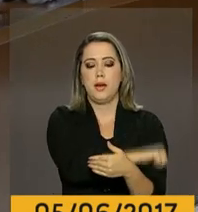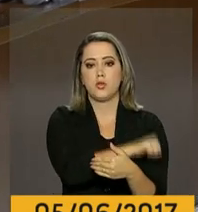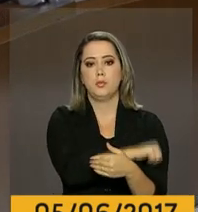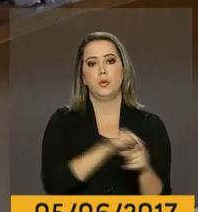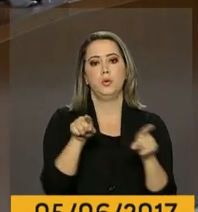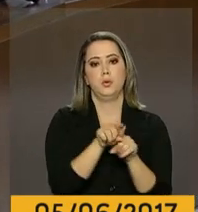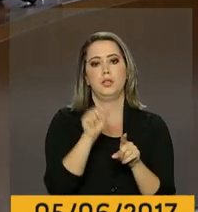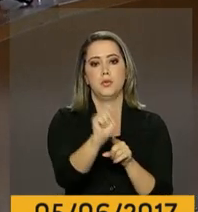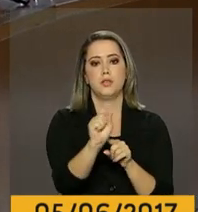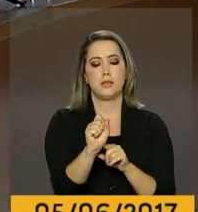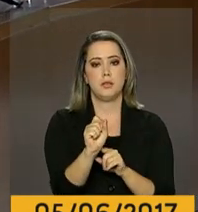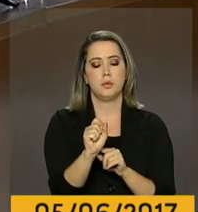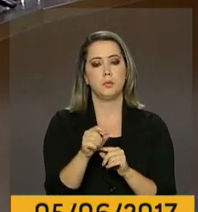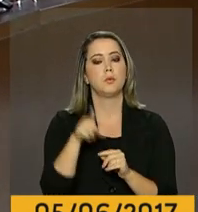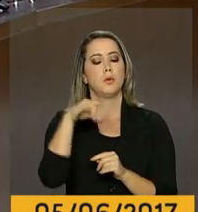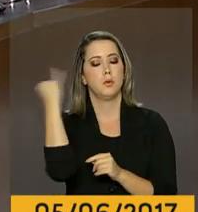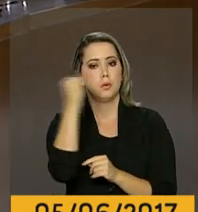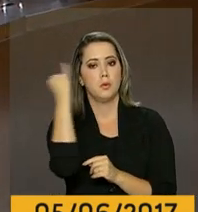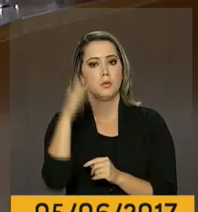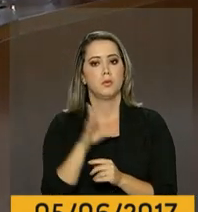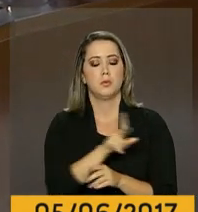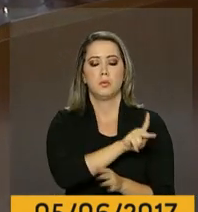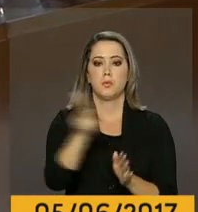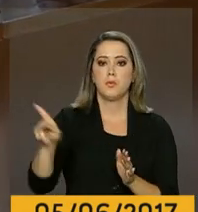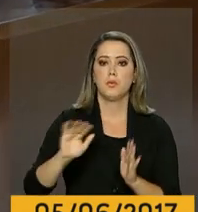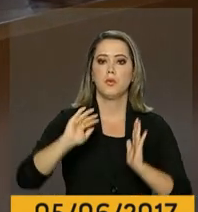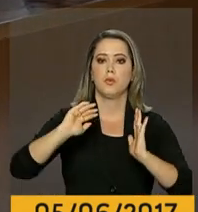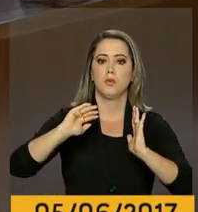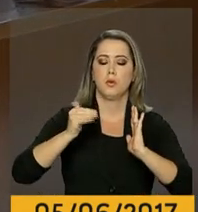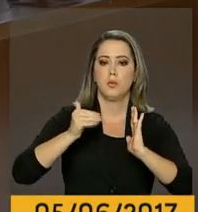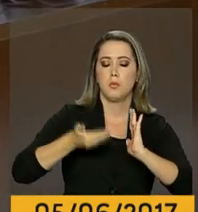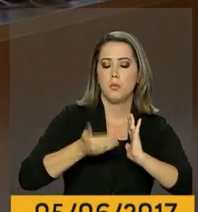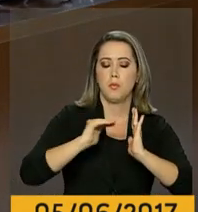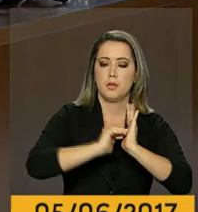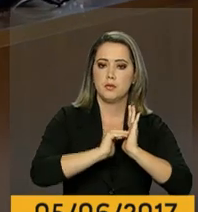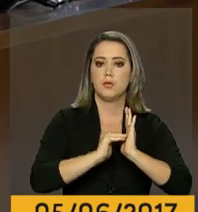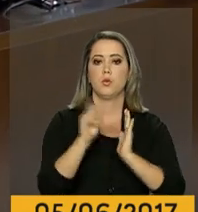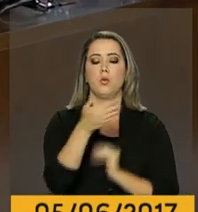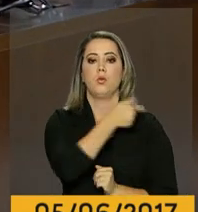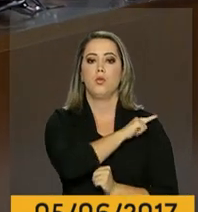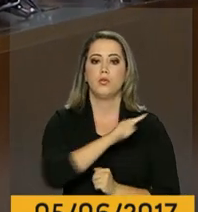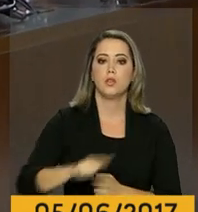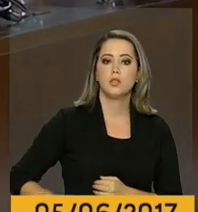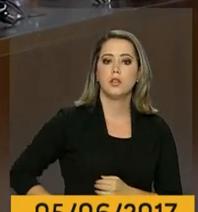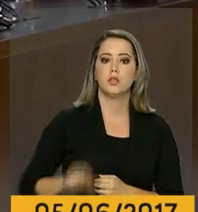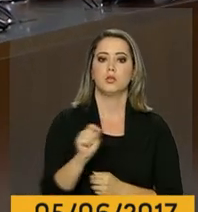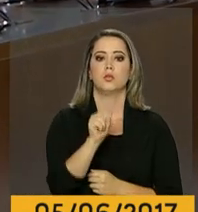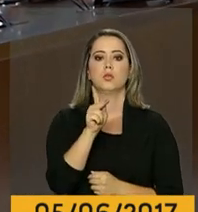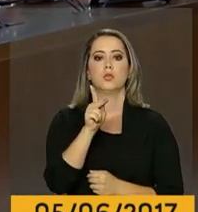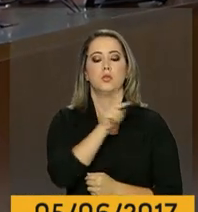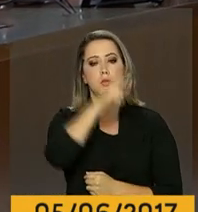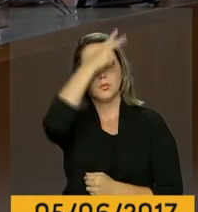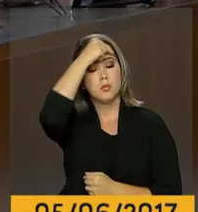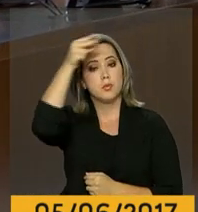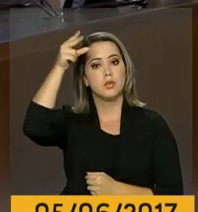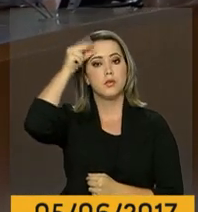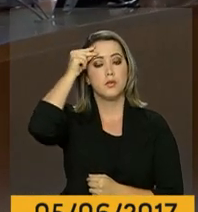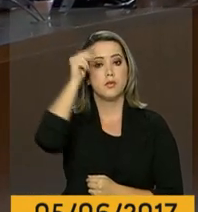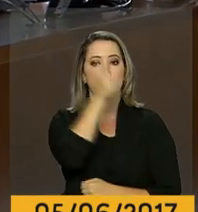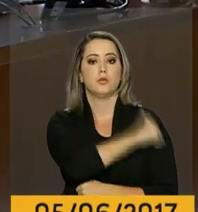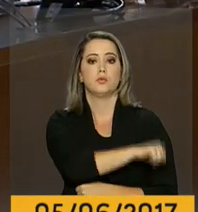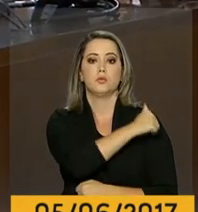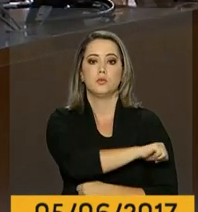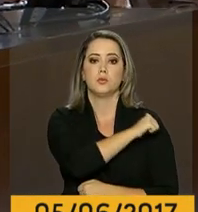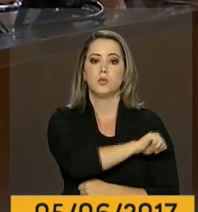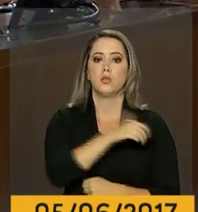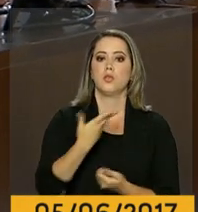significativa né com o presidente da Câmara dos Deputados com o governador do Estado com o Prefeito Municipal do Rio de Janeiro com Vice